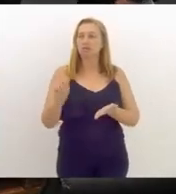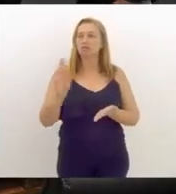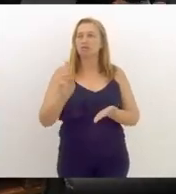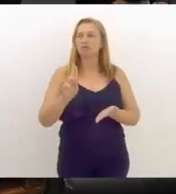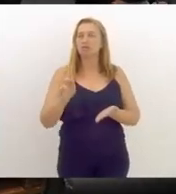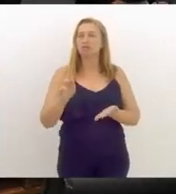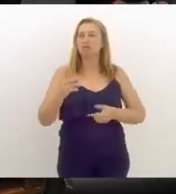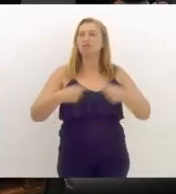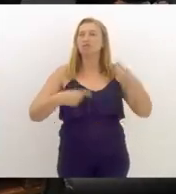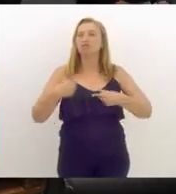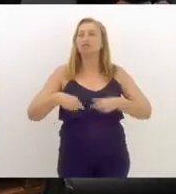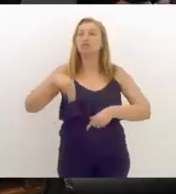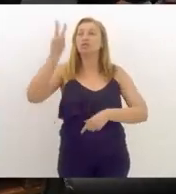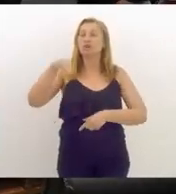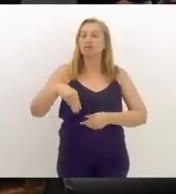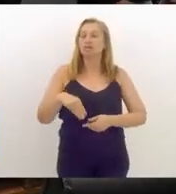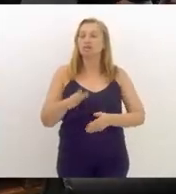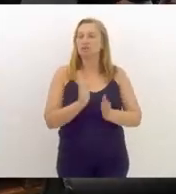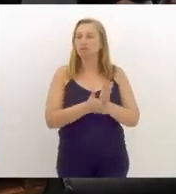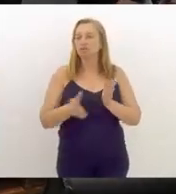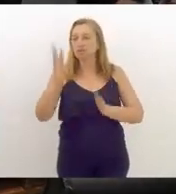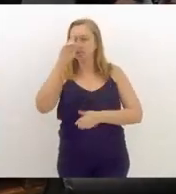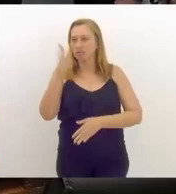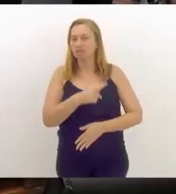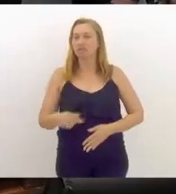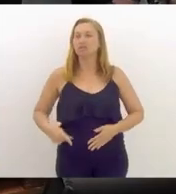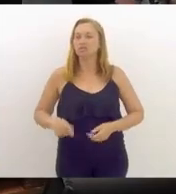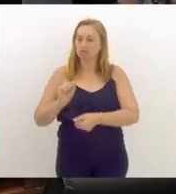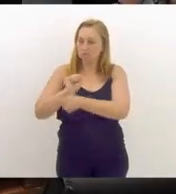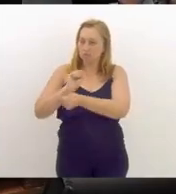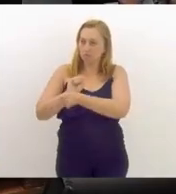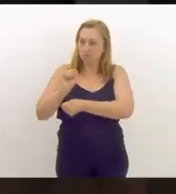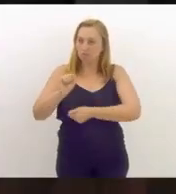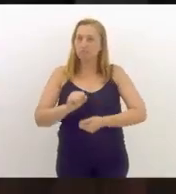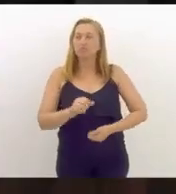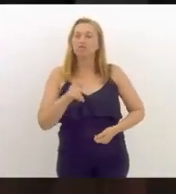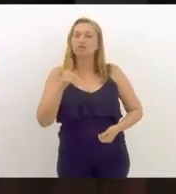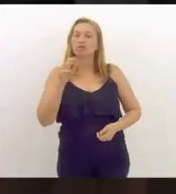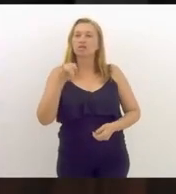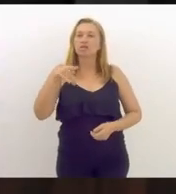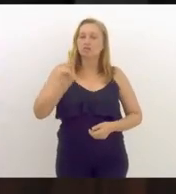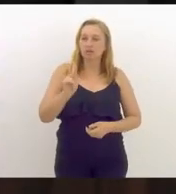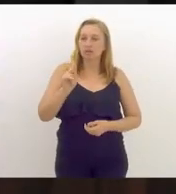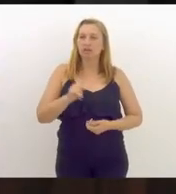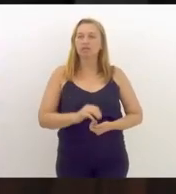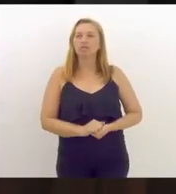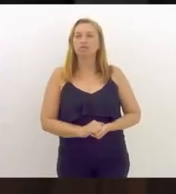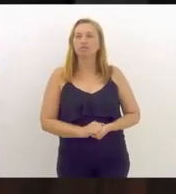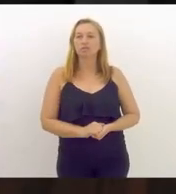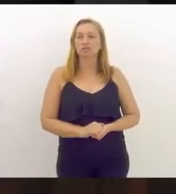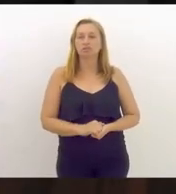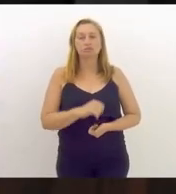aqui questão de ordem Presidente o instante por favor é o kinoplok Alexandre